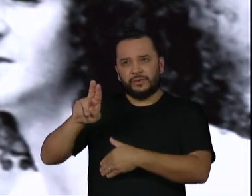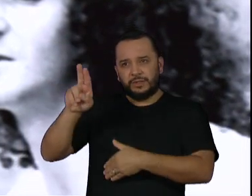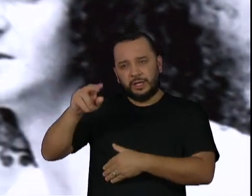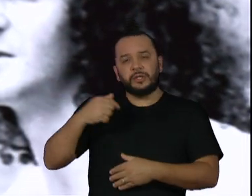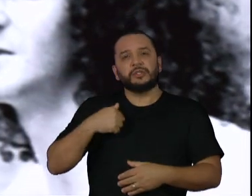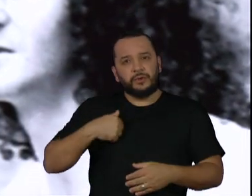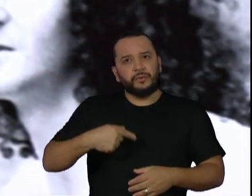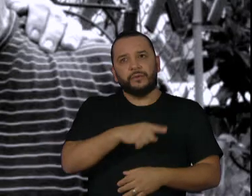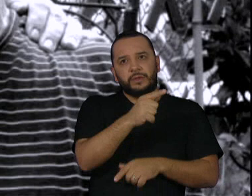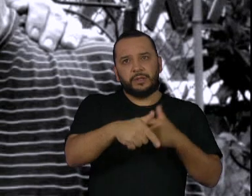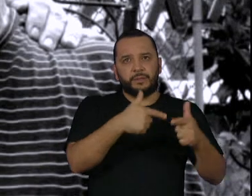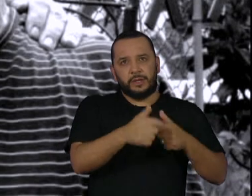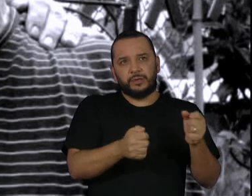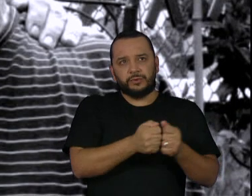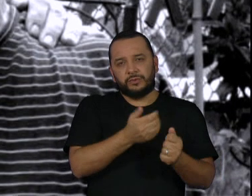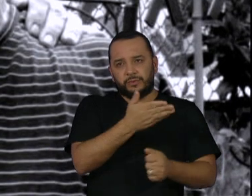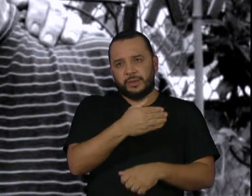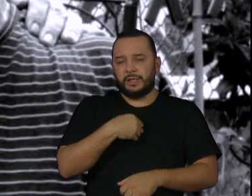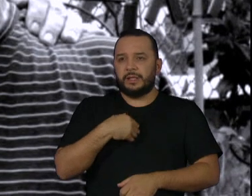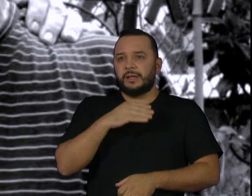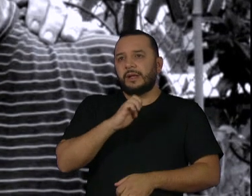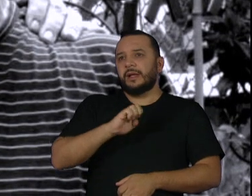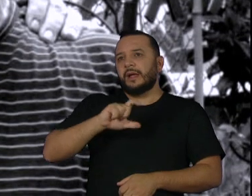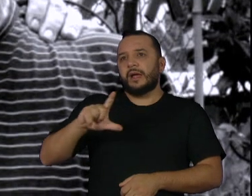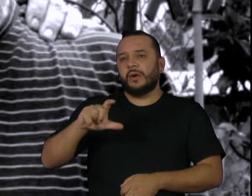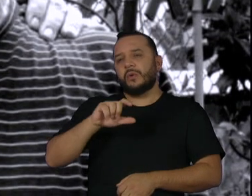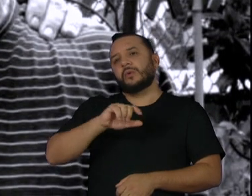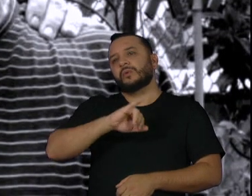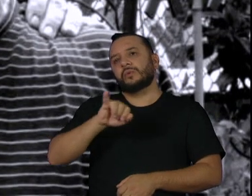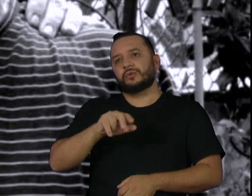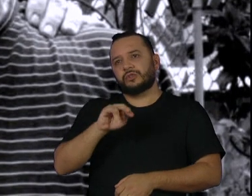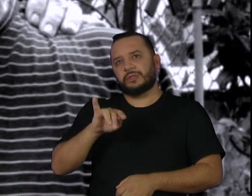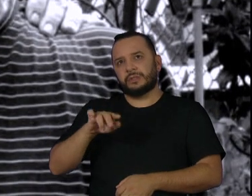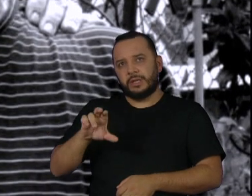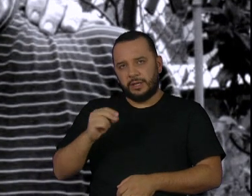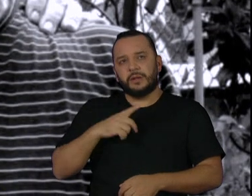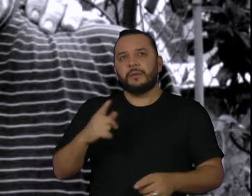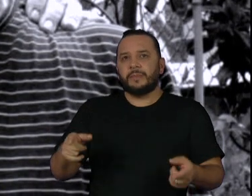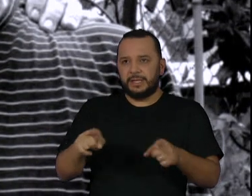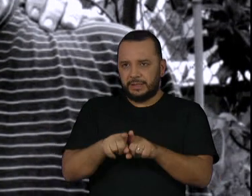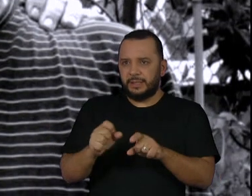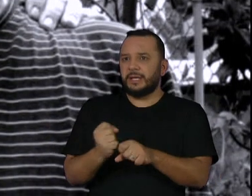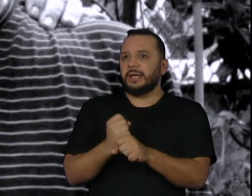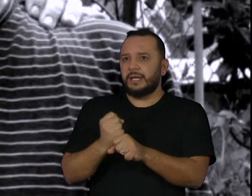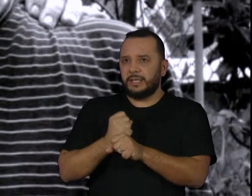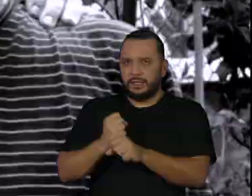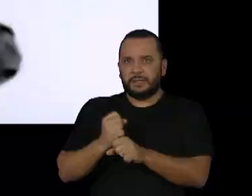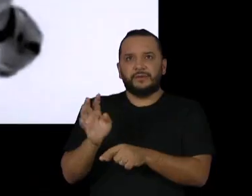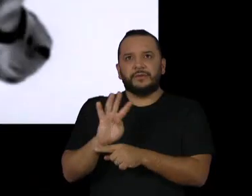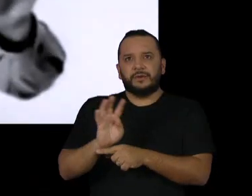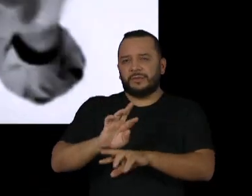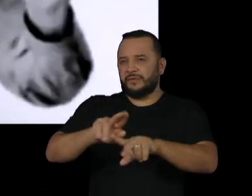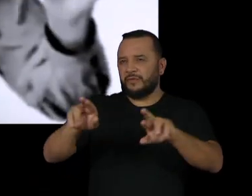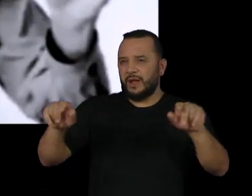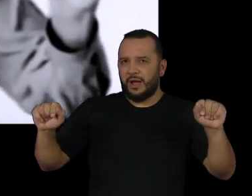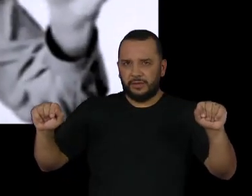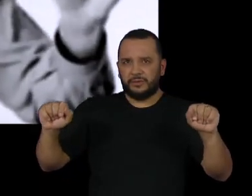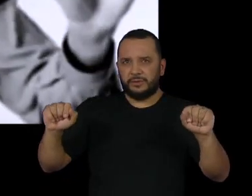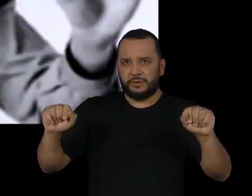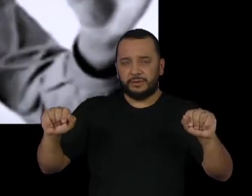trabalhar com ele. É o Justiceiro foi um começo de uma parceria que durou muitos anos e muitos filmes. Brigão